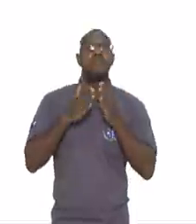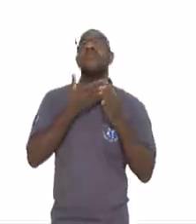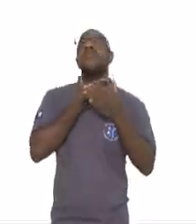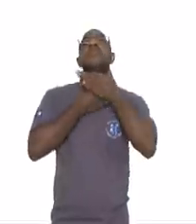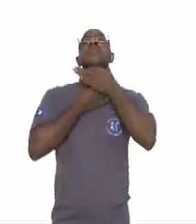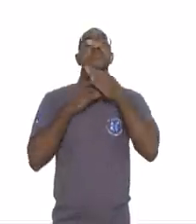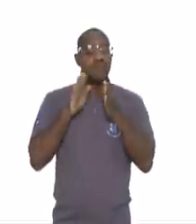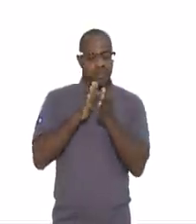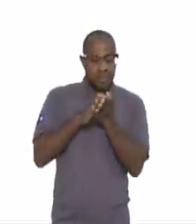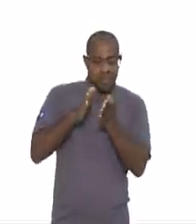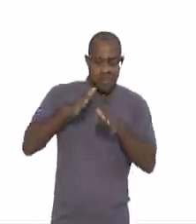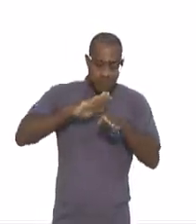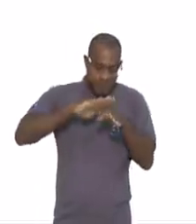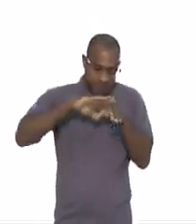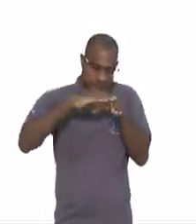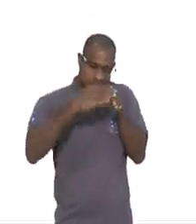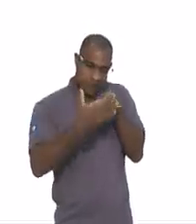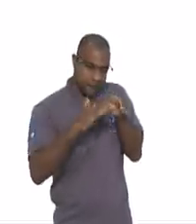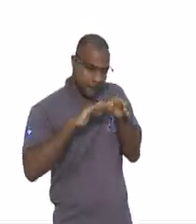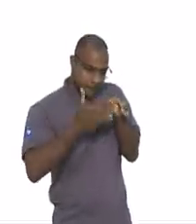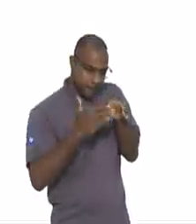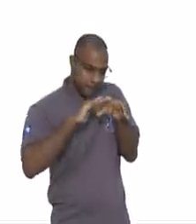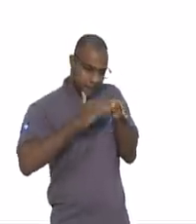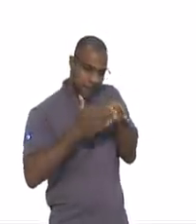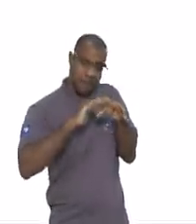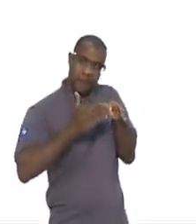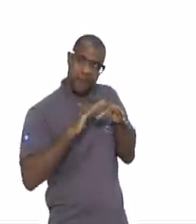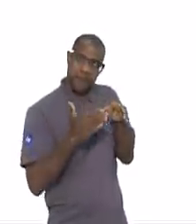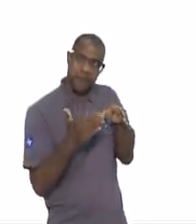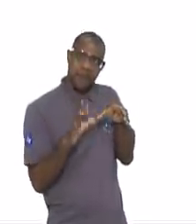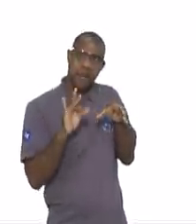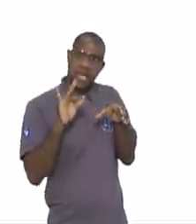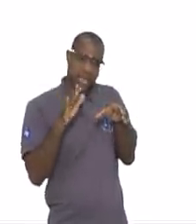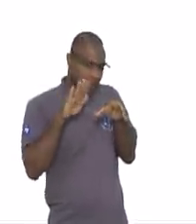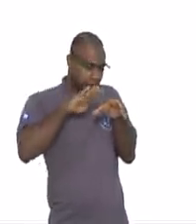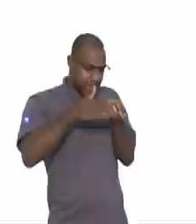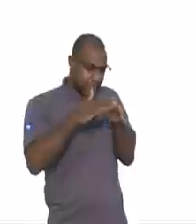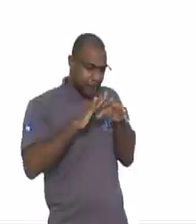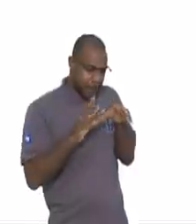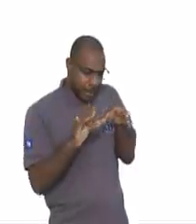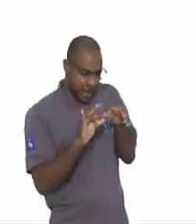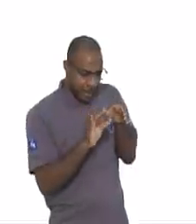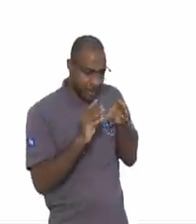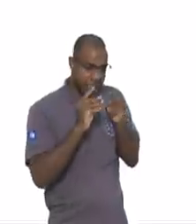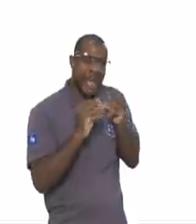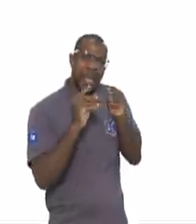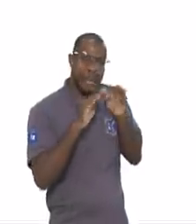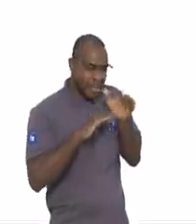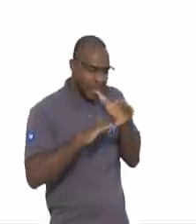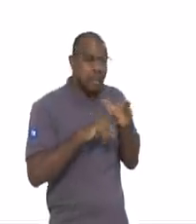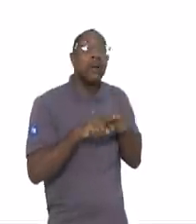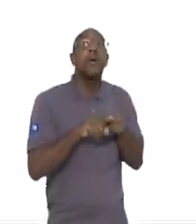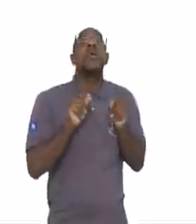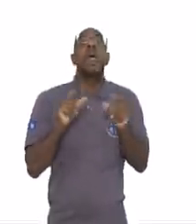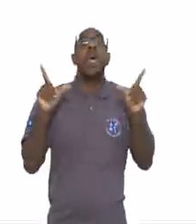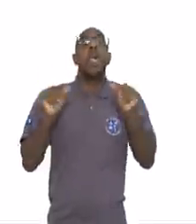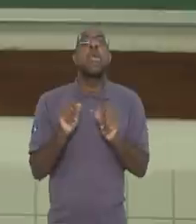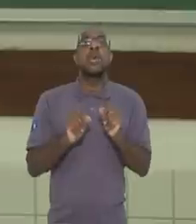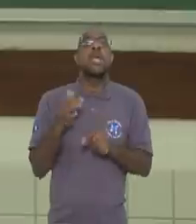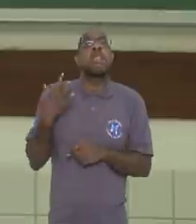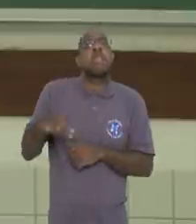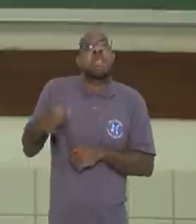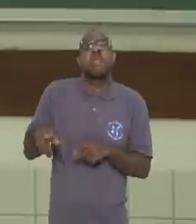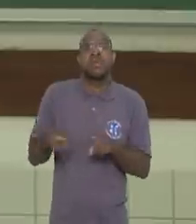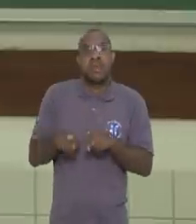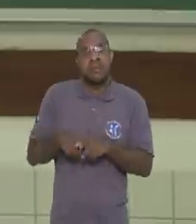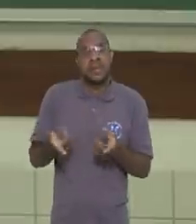vários dias. Isso faz com que haja redução tremenda no risco de infecção, mas, sobretudo, uma grande redução da dor, que é também bem característica do tratamento